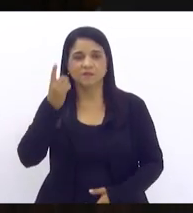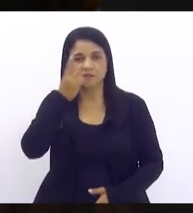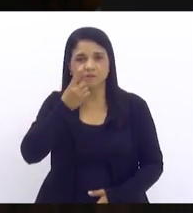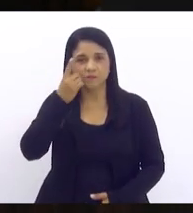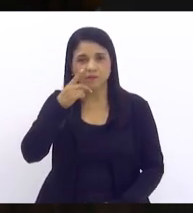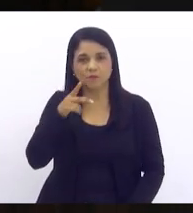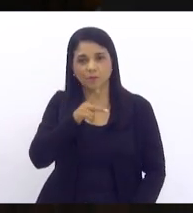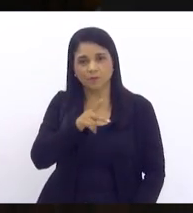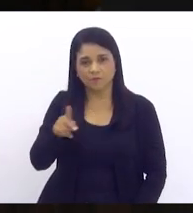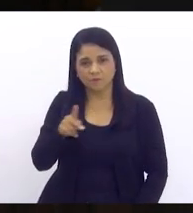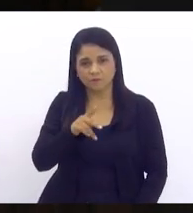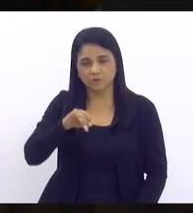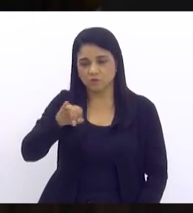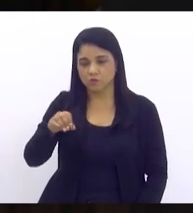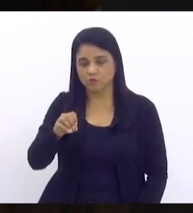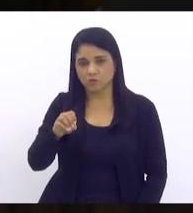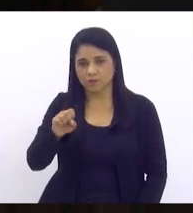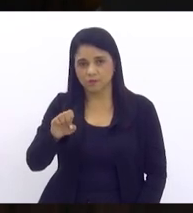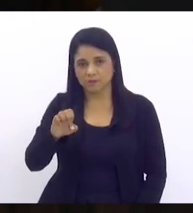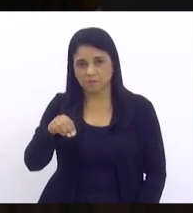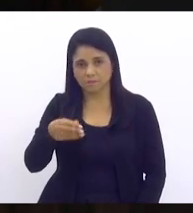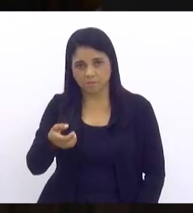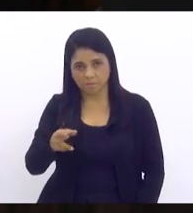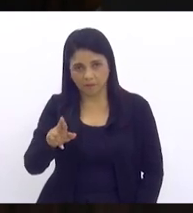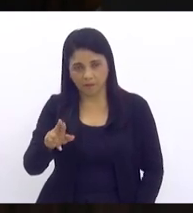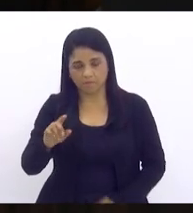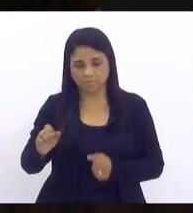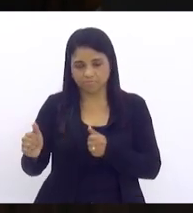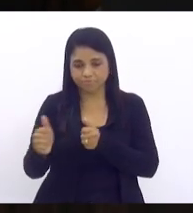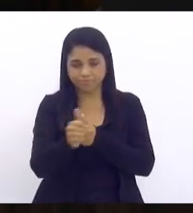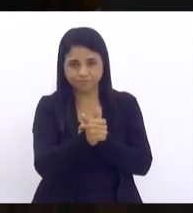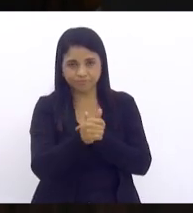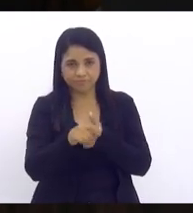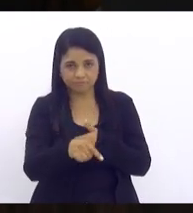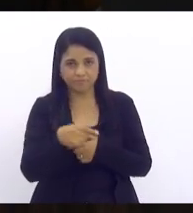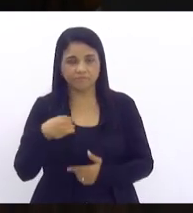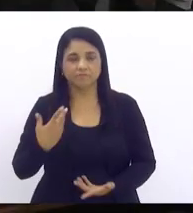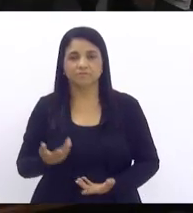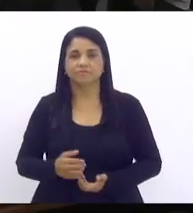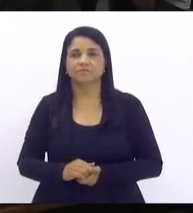professor Josemar, em seguida, professor Josemar.